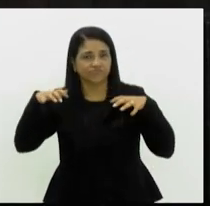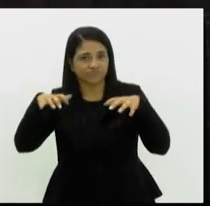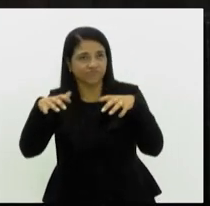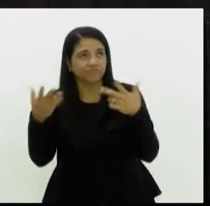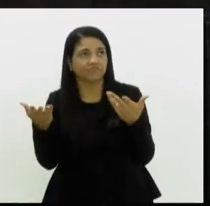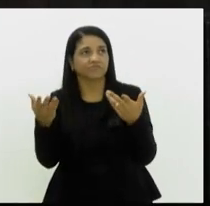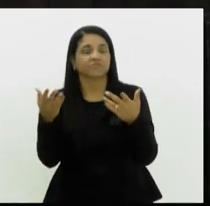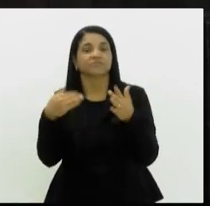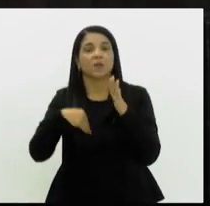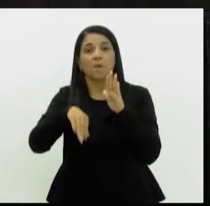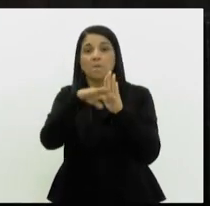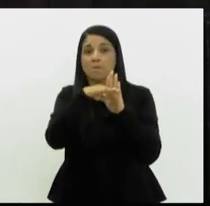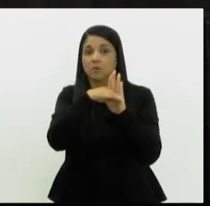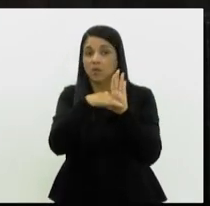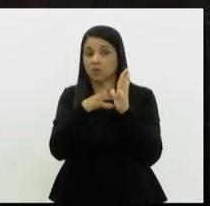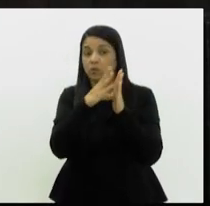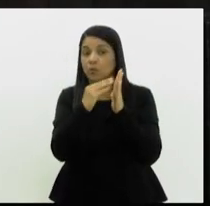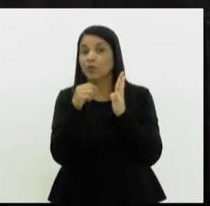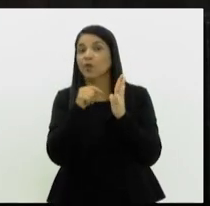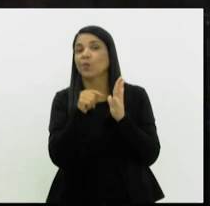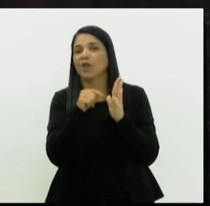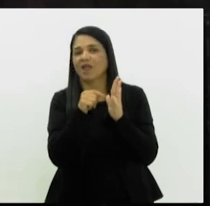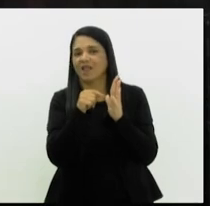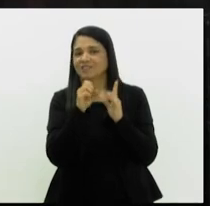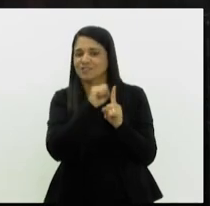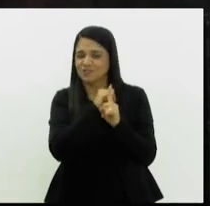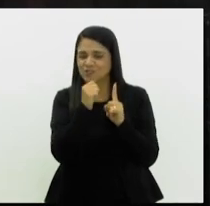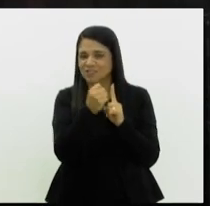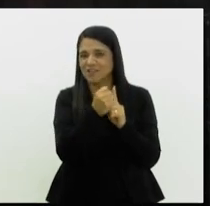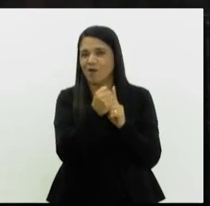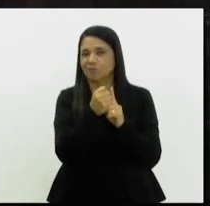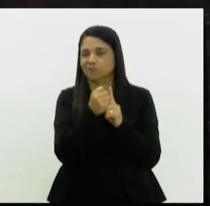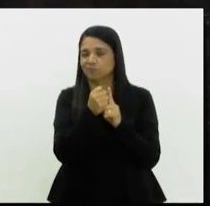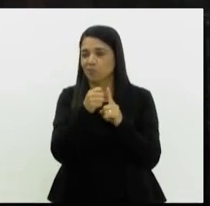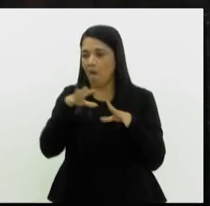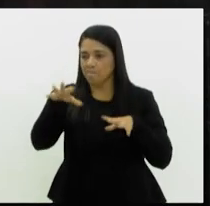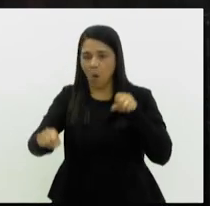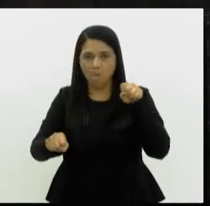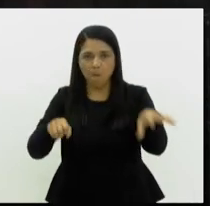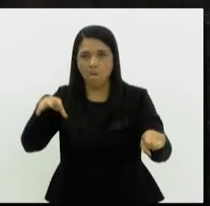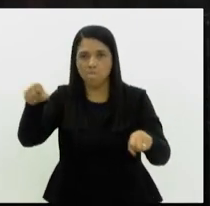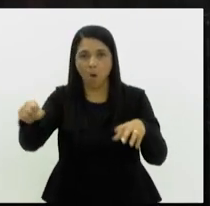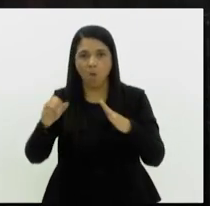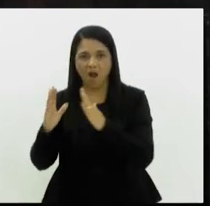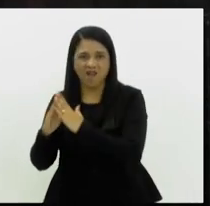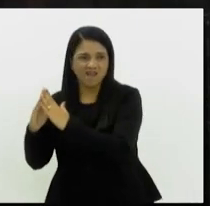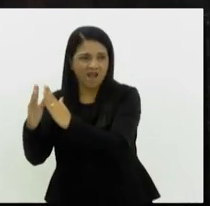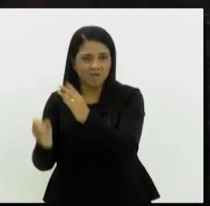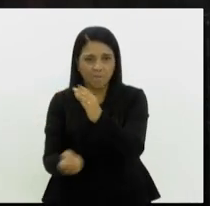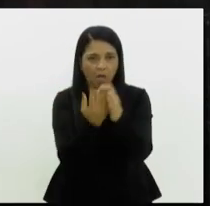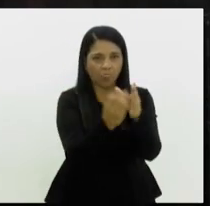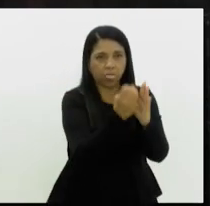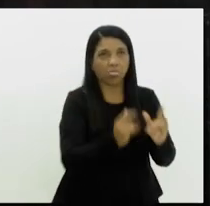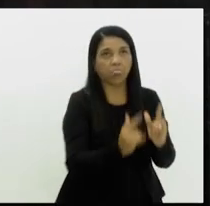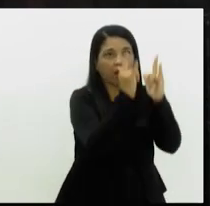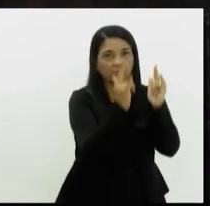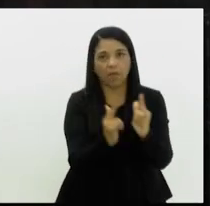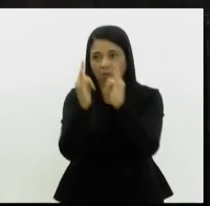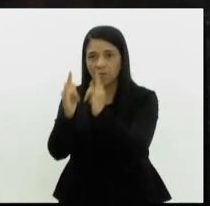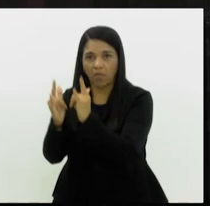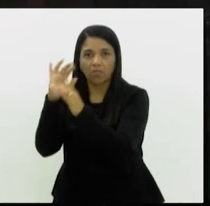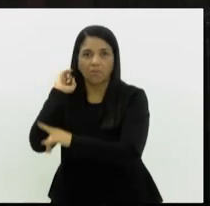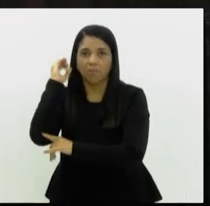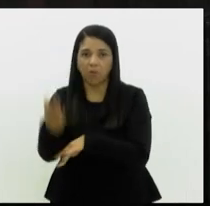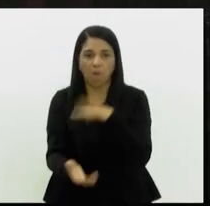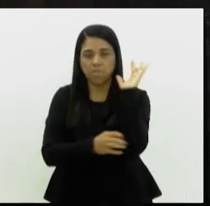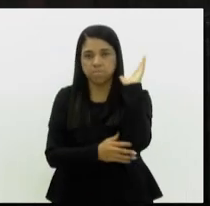desastres pautados no modelo, né, no modelo social de ocupação, né, no modelo social de desgaste cada vez maior e que